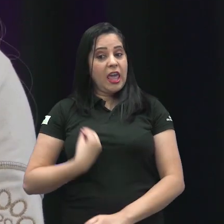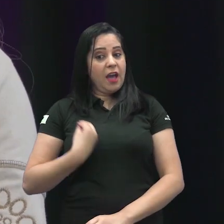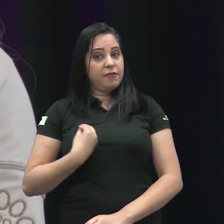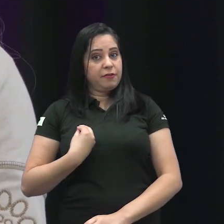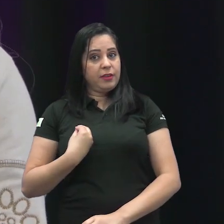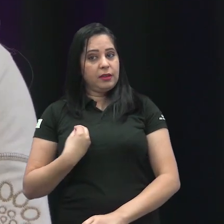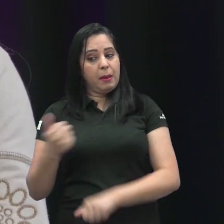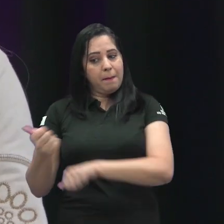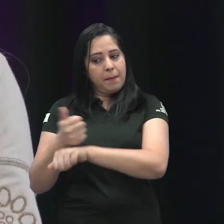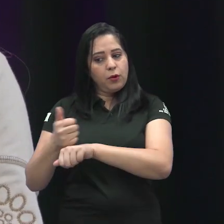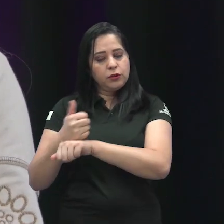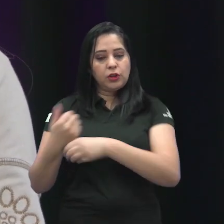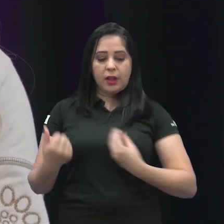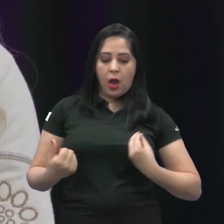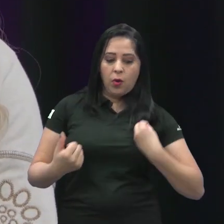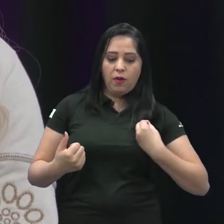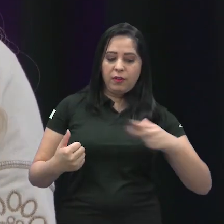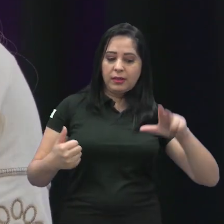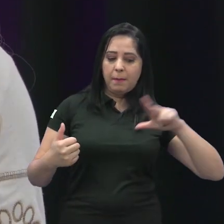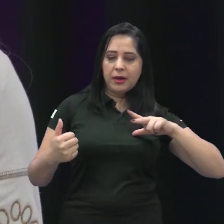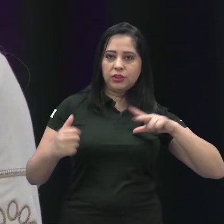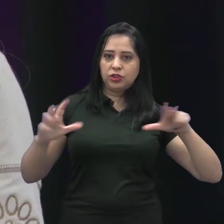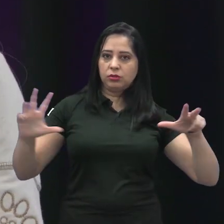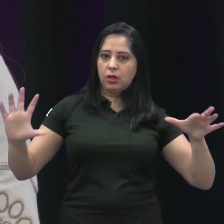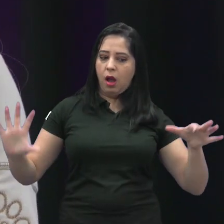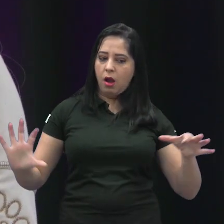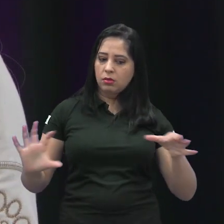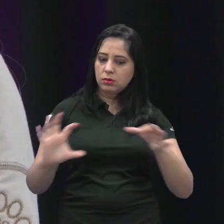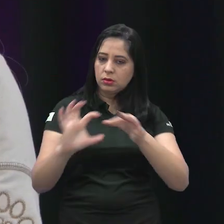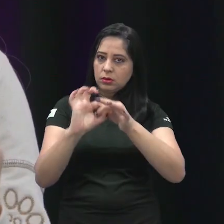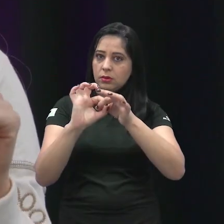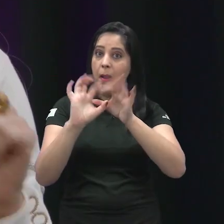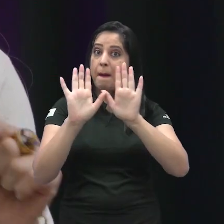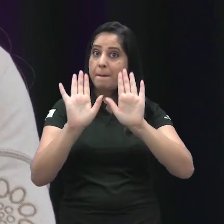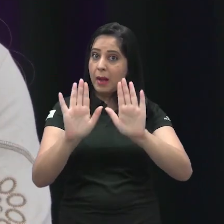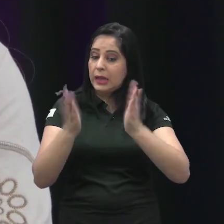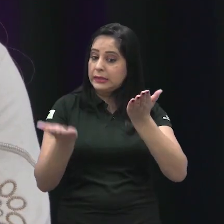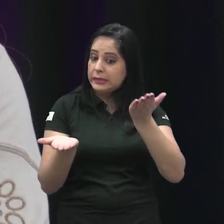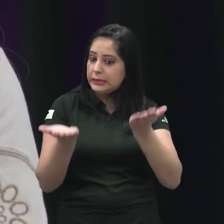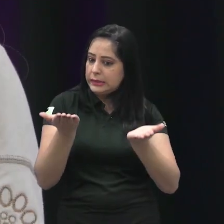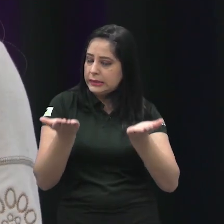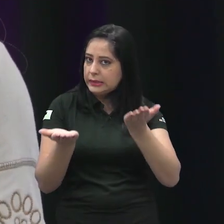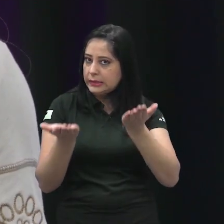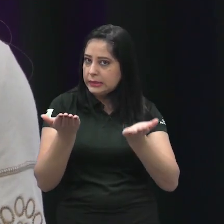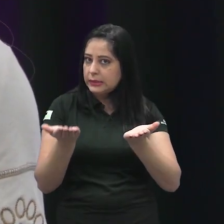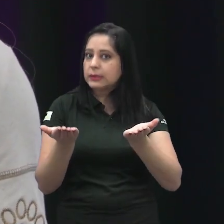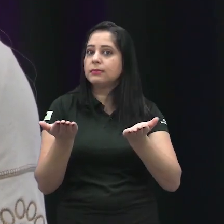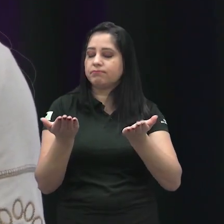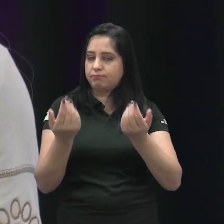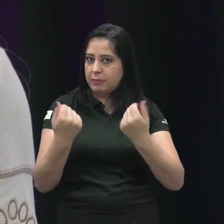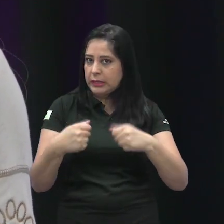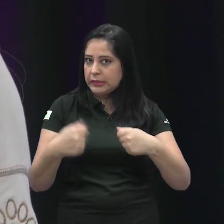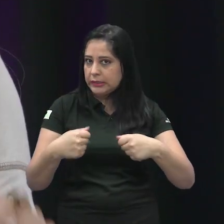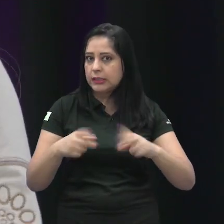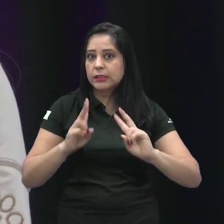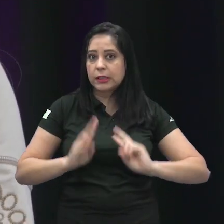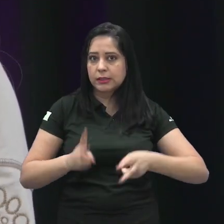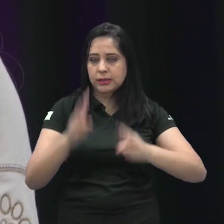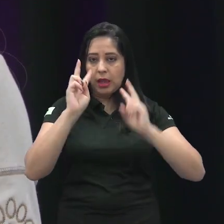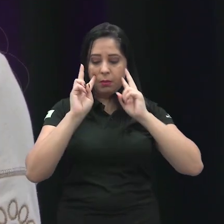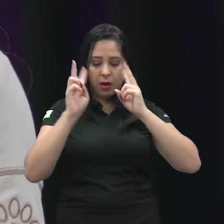verdadeira harmonia entre a vida pessoal e profissional, assim como a energia feminina e masculina, é um caminho contínuo